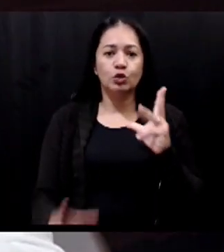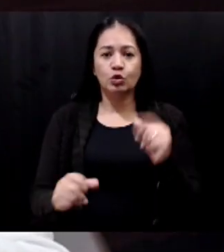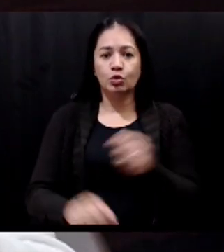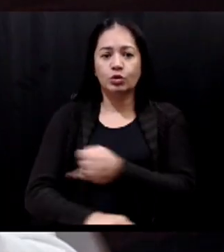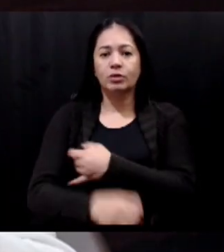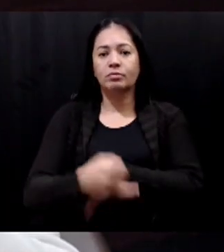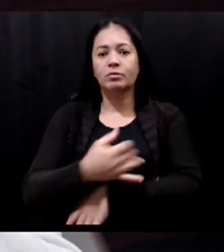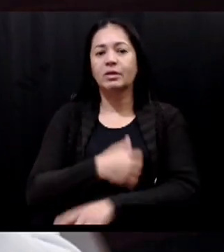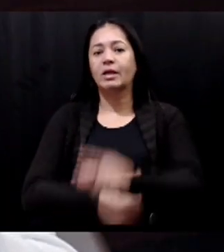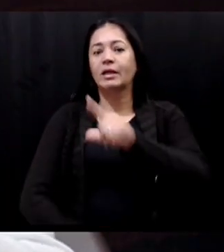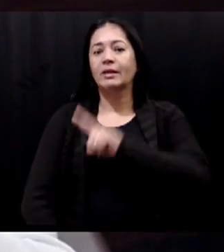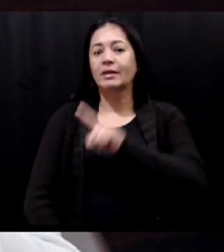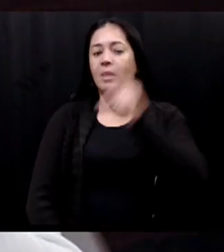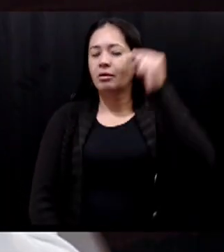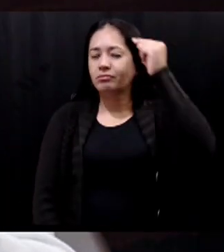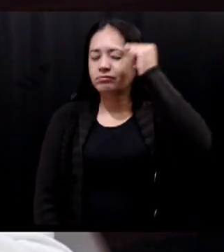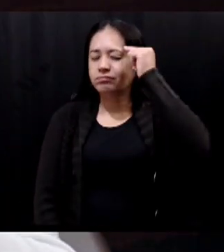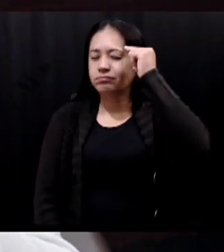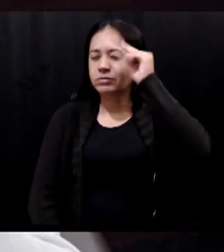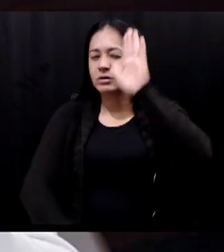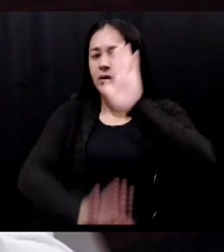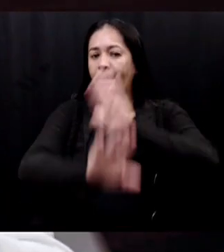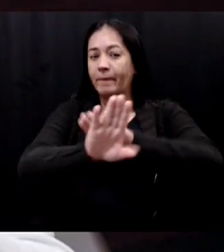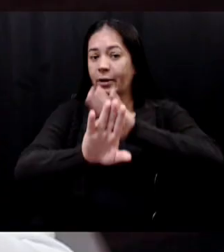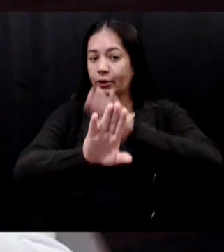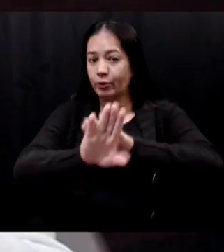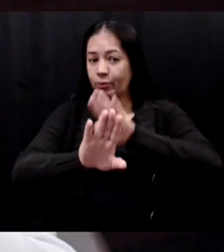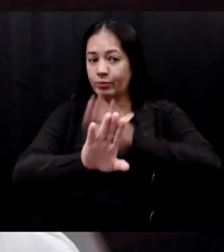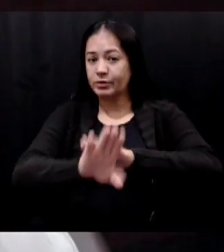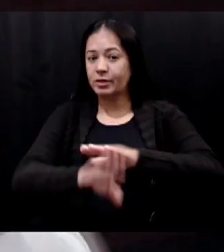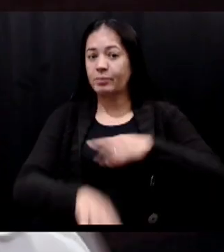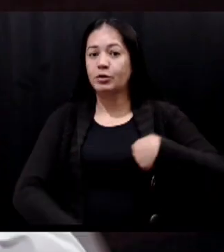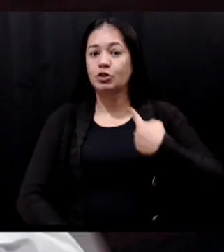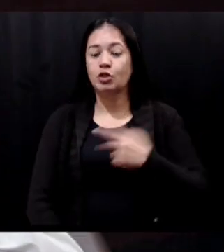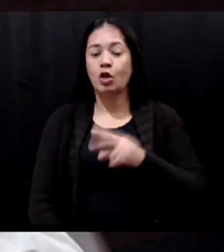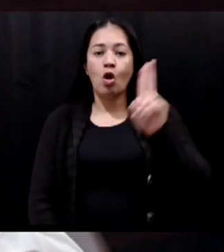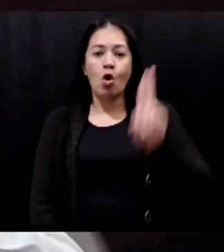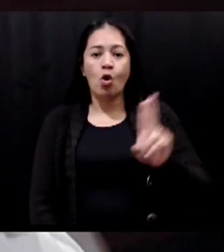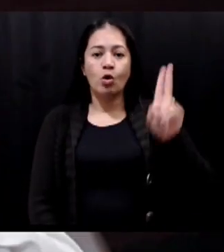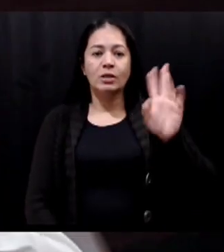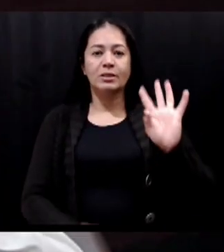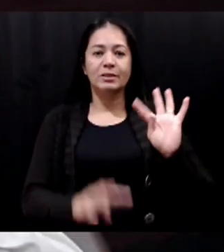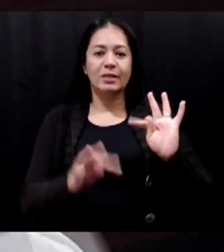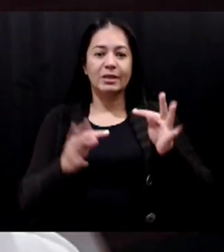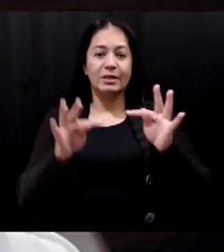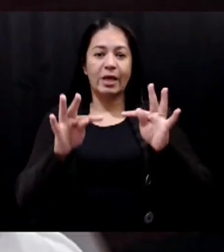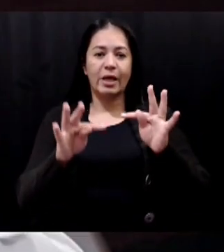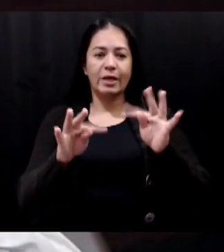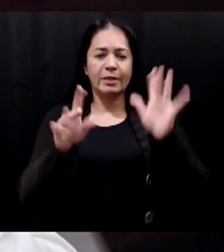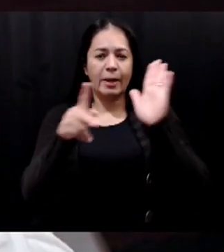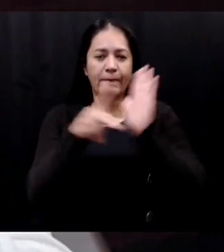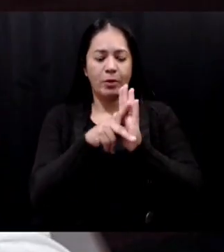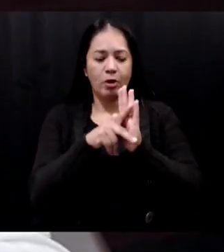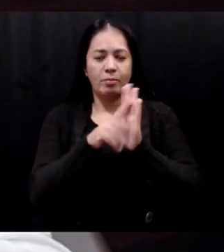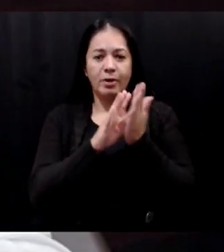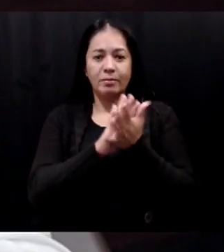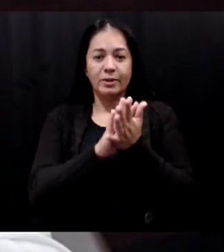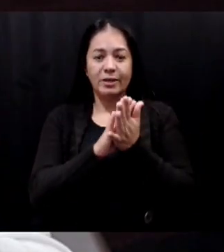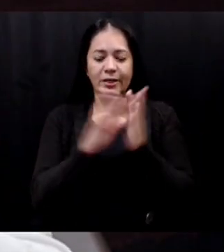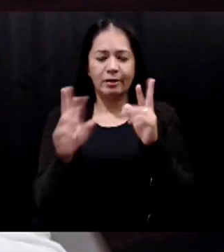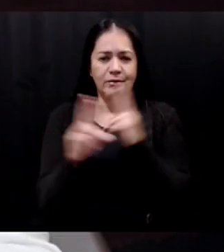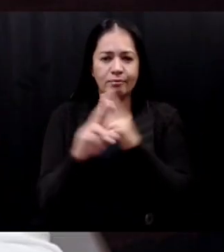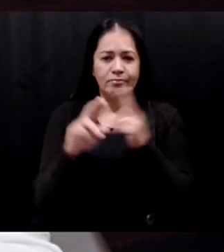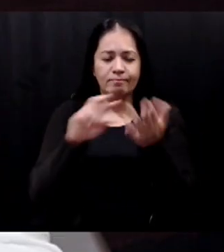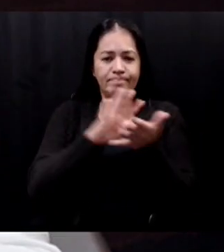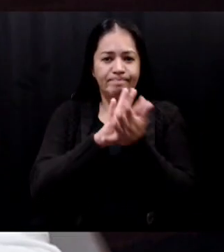trás, né? Então a gente utiliza técnicas específicas para desconstruir essa associação que você tem com o alimento,